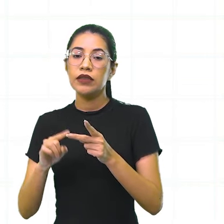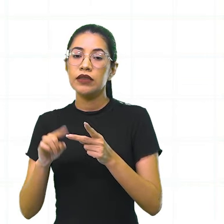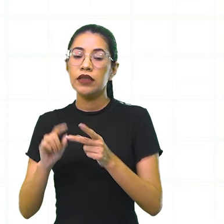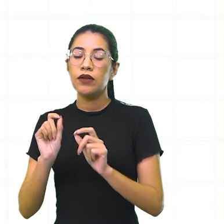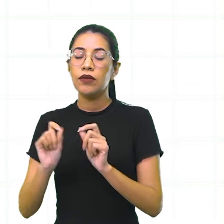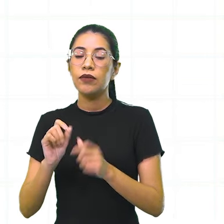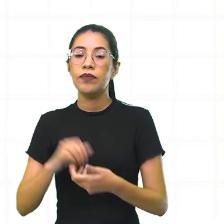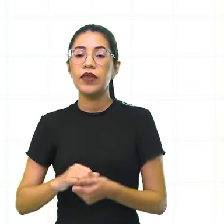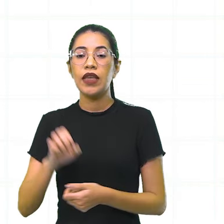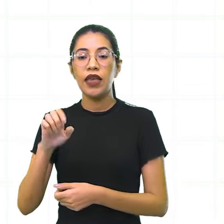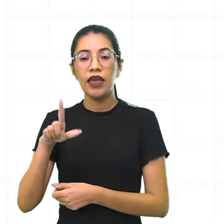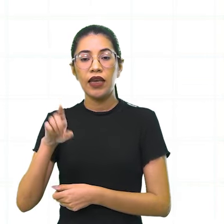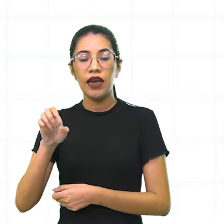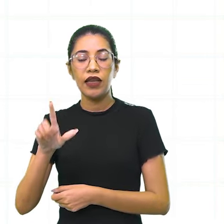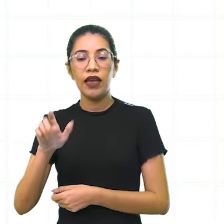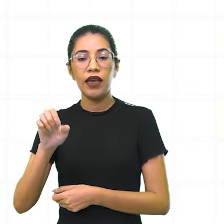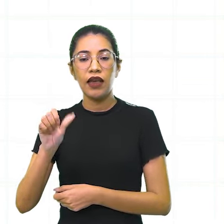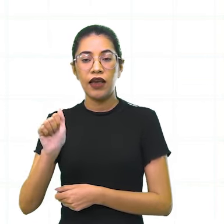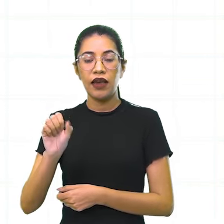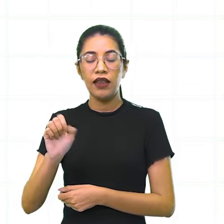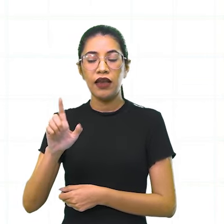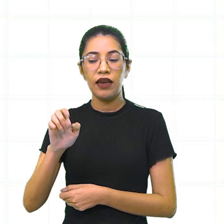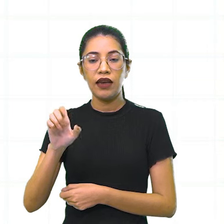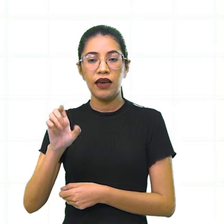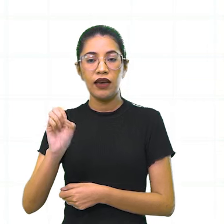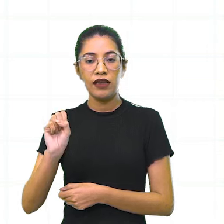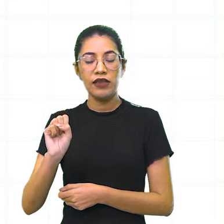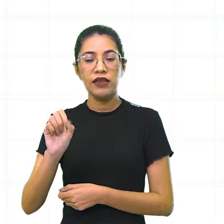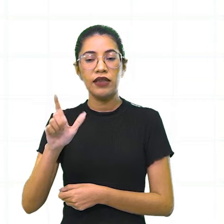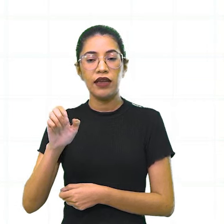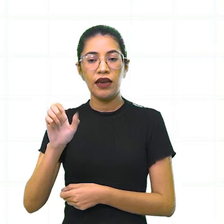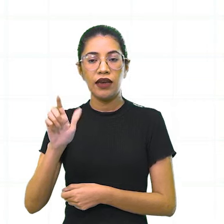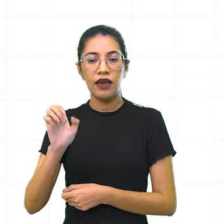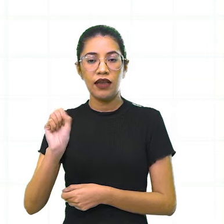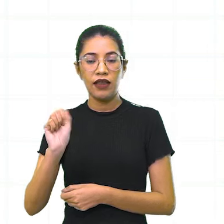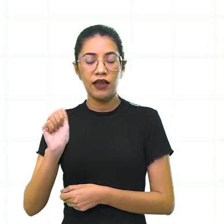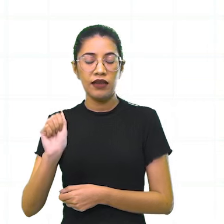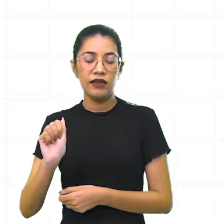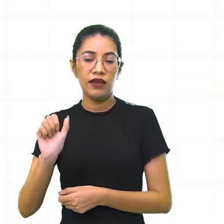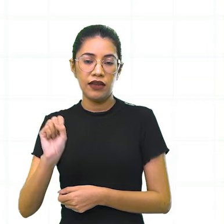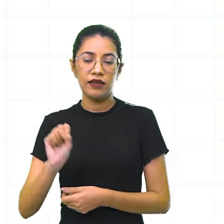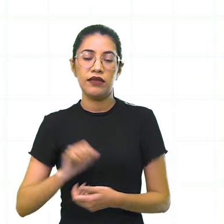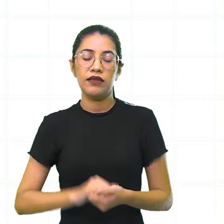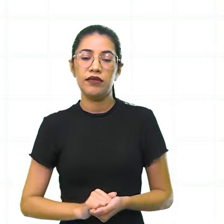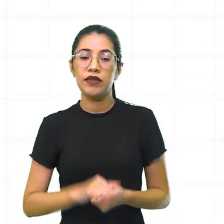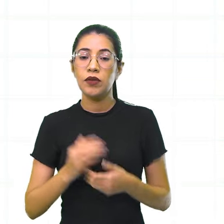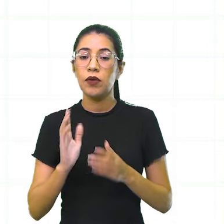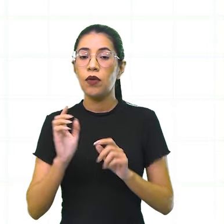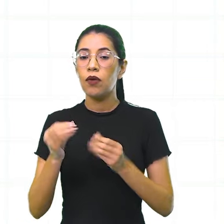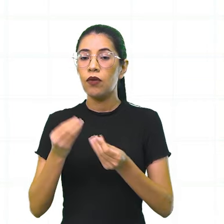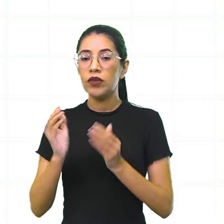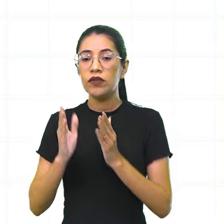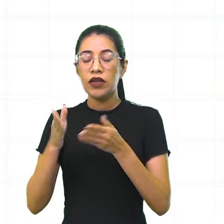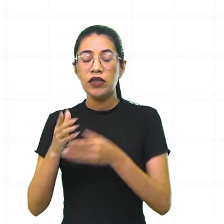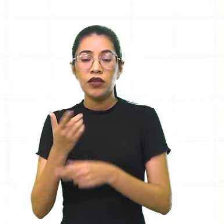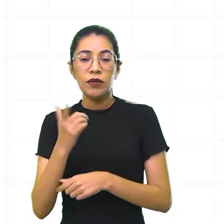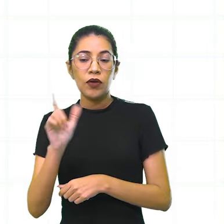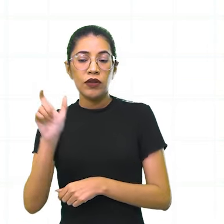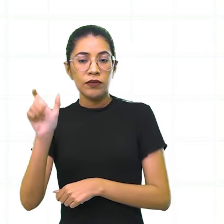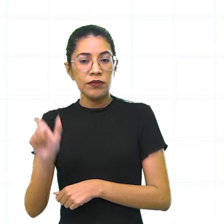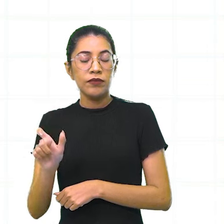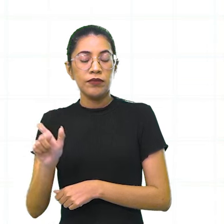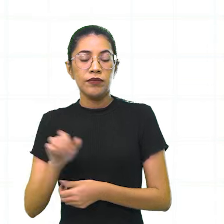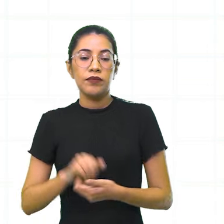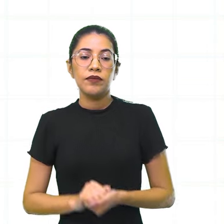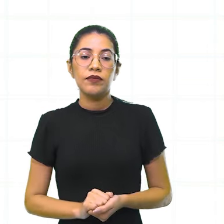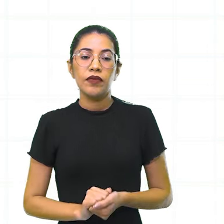como ele, ela, eles ou elas, terceira pessoa, né? Então, sempre direcionado para o outro no discurso